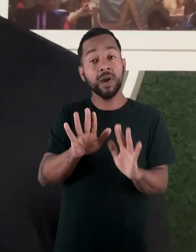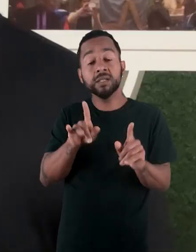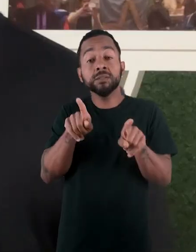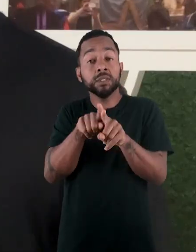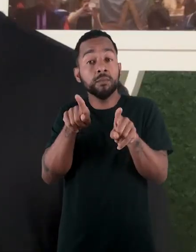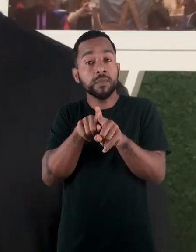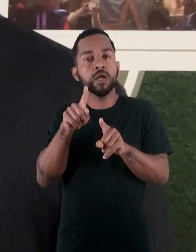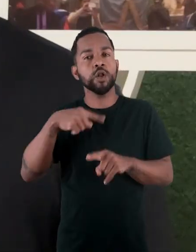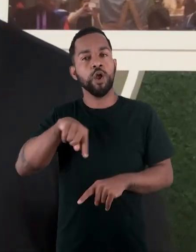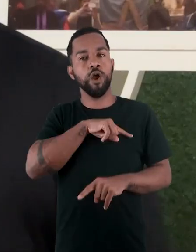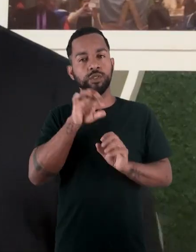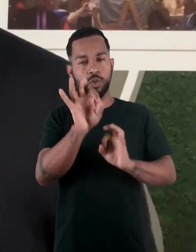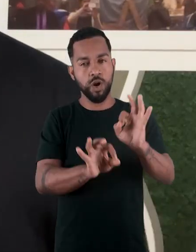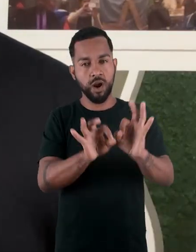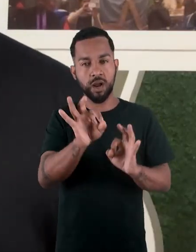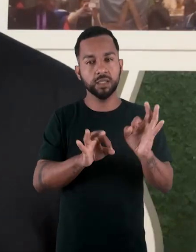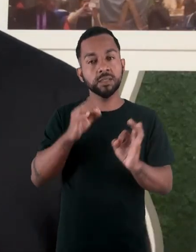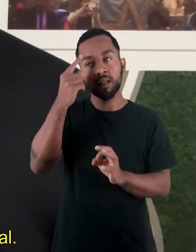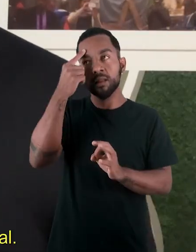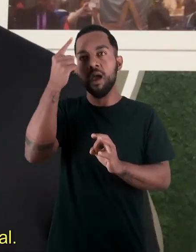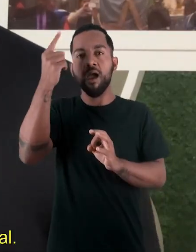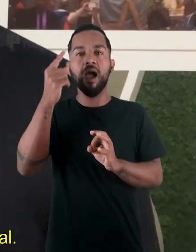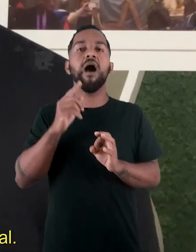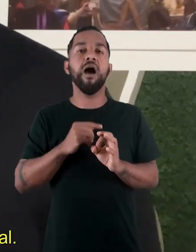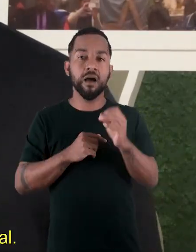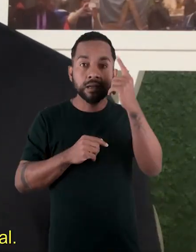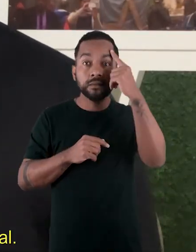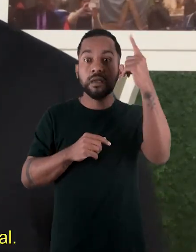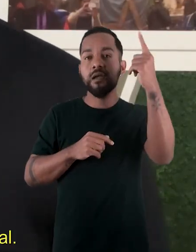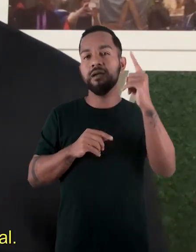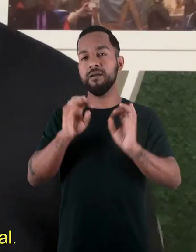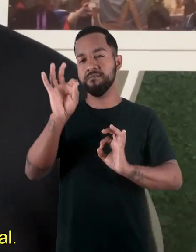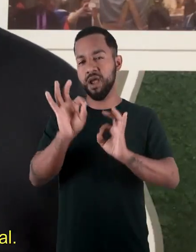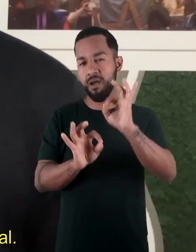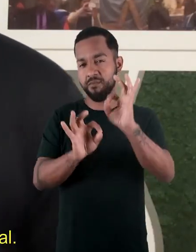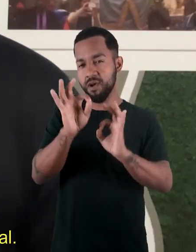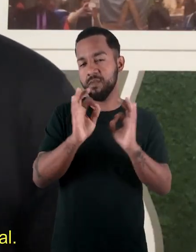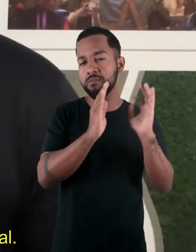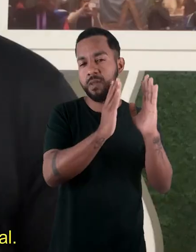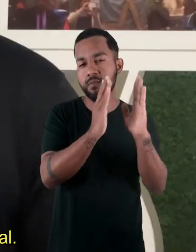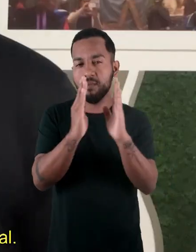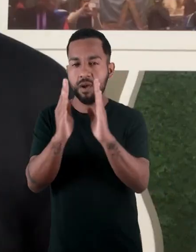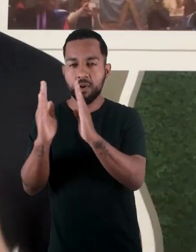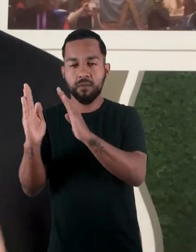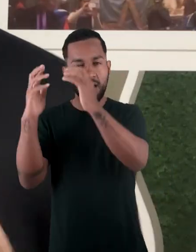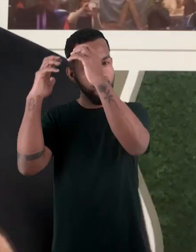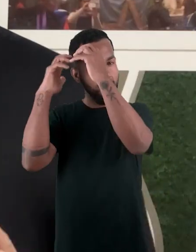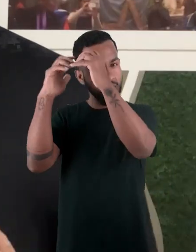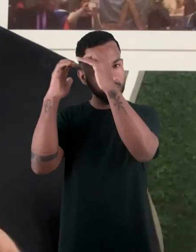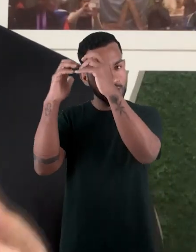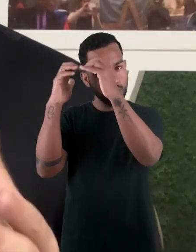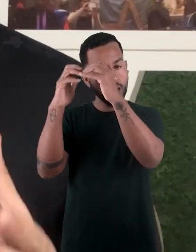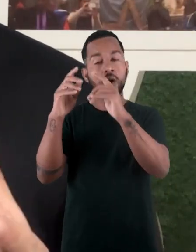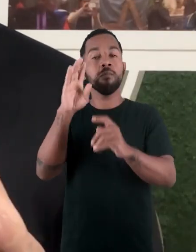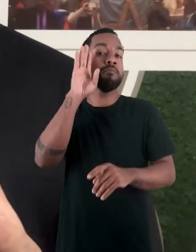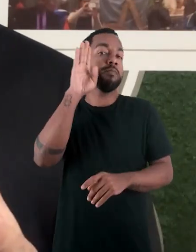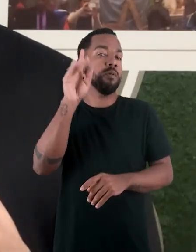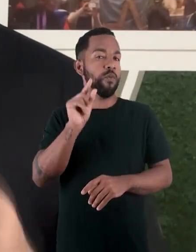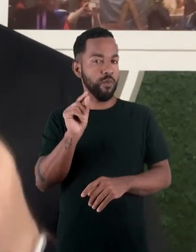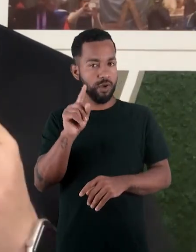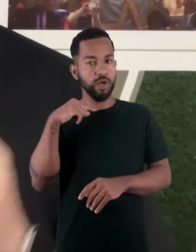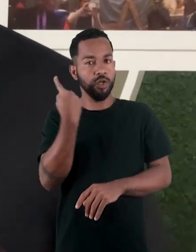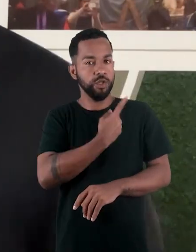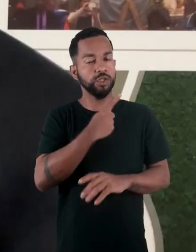também organize as nossas ideias. A gente também organize o nosso racional. É fundamental que para a nossa